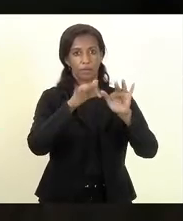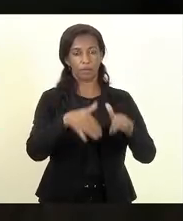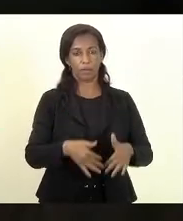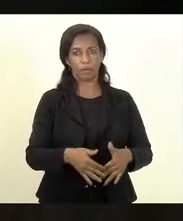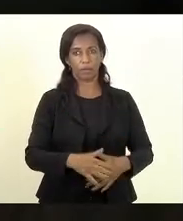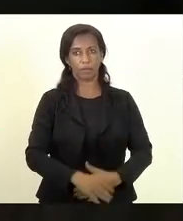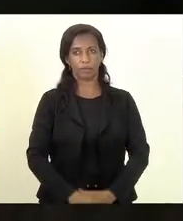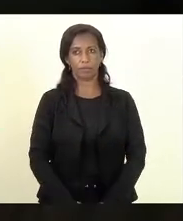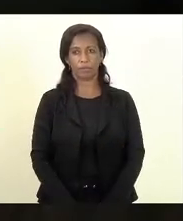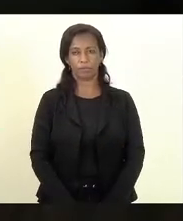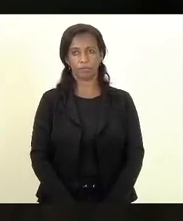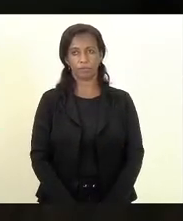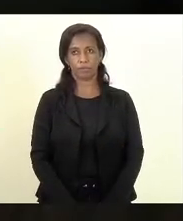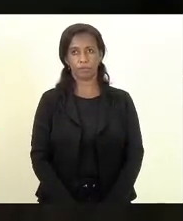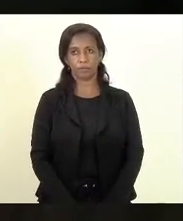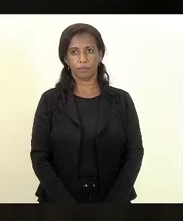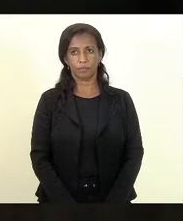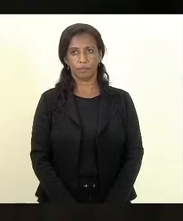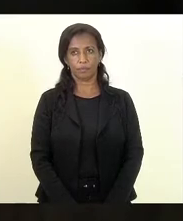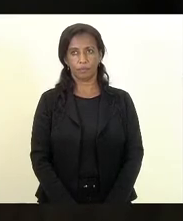final.